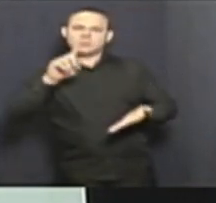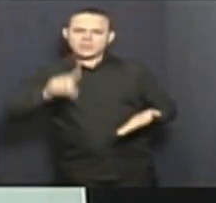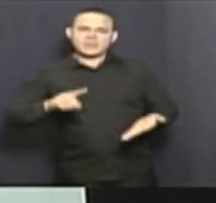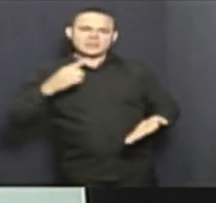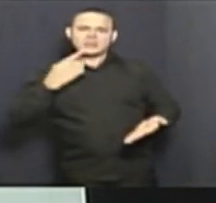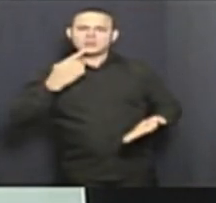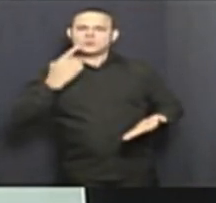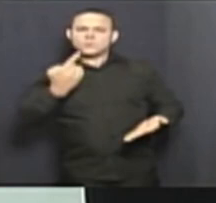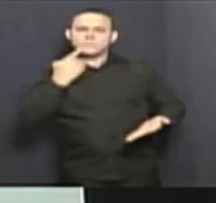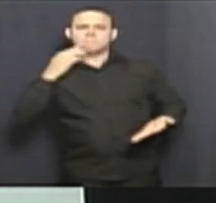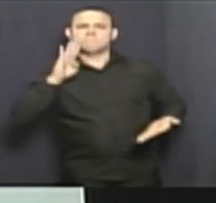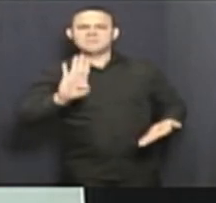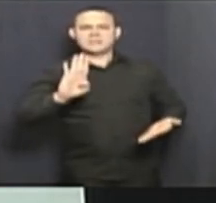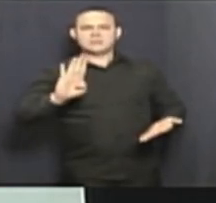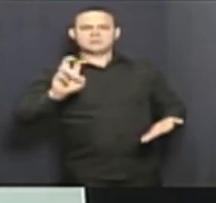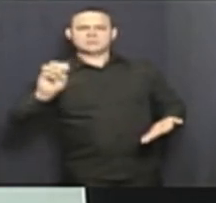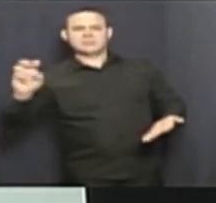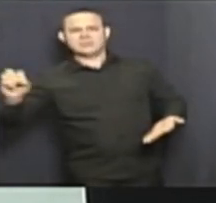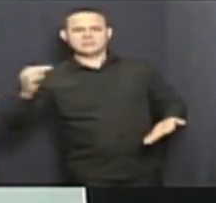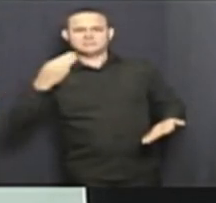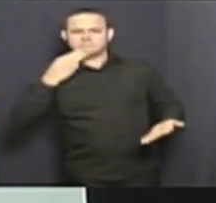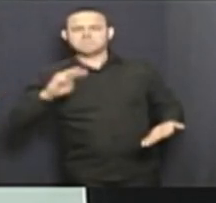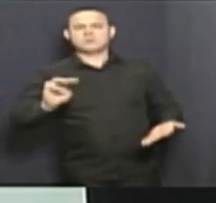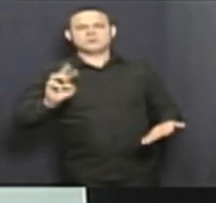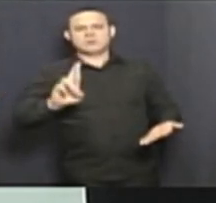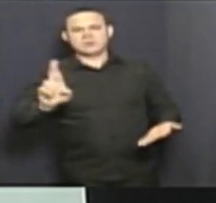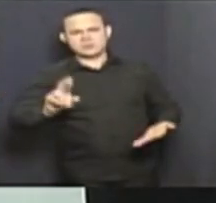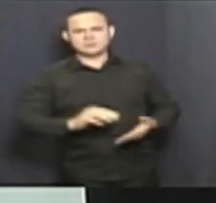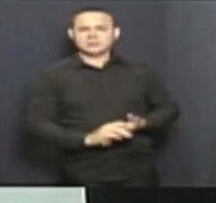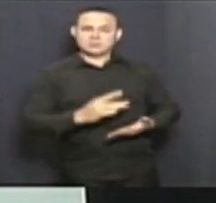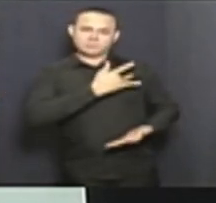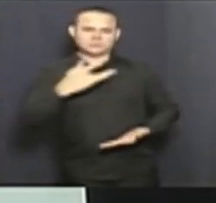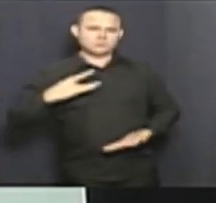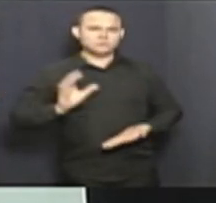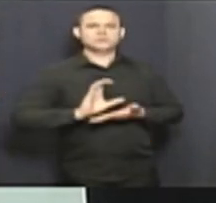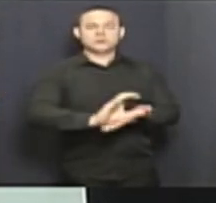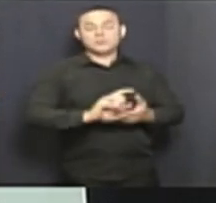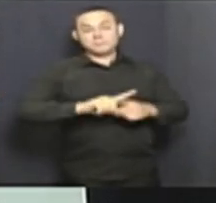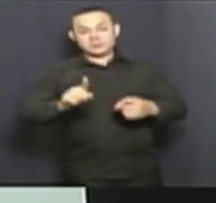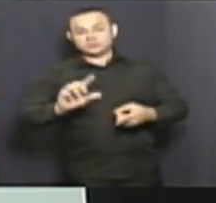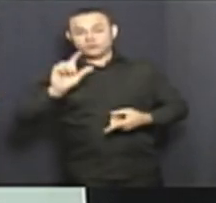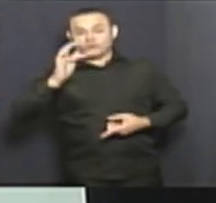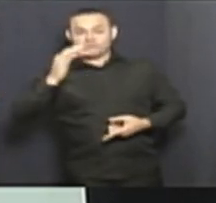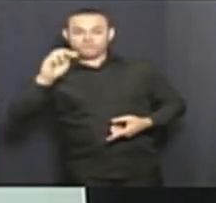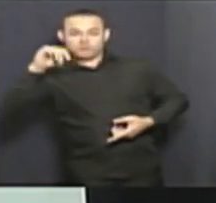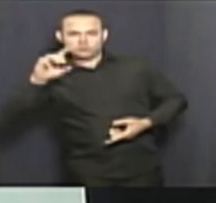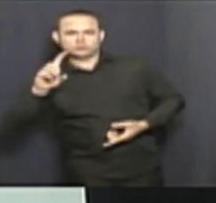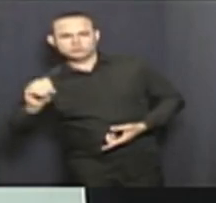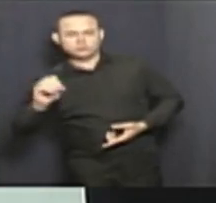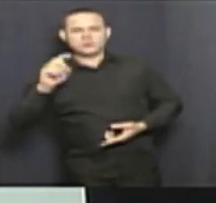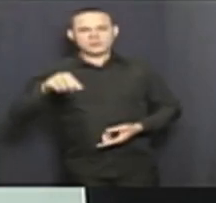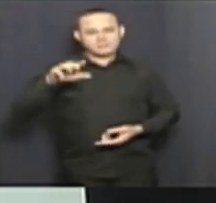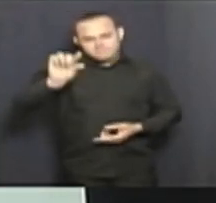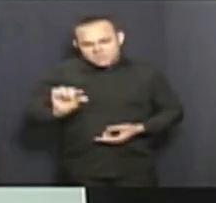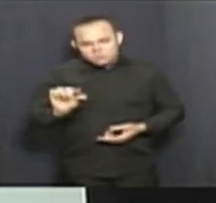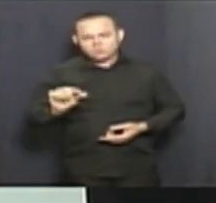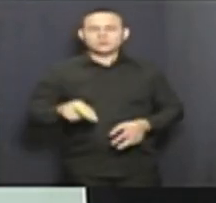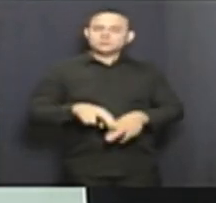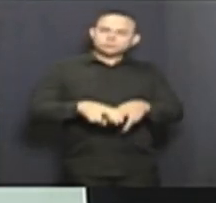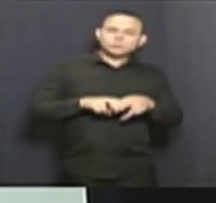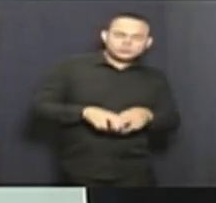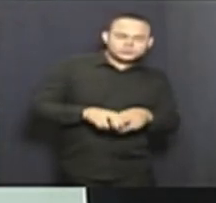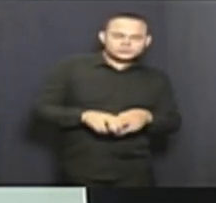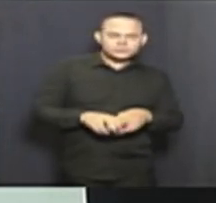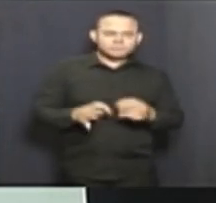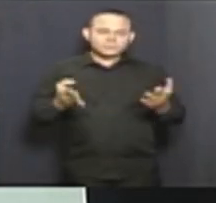de reais mas o fundo estadual da saúde é embora 1 bilhão 330 milhões de reais ou seja